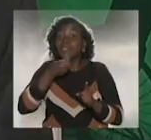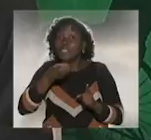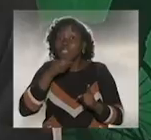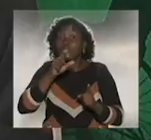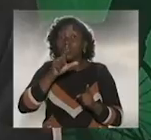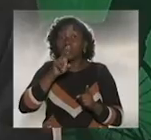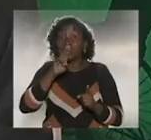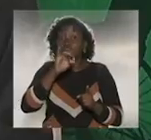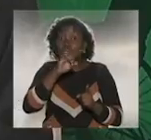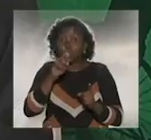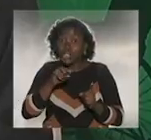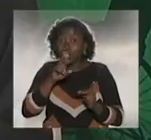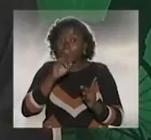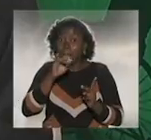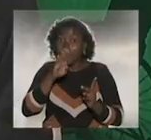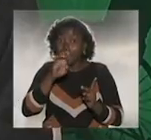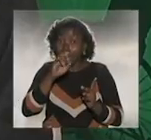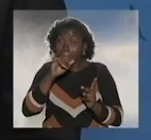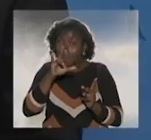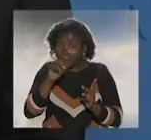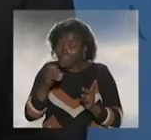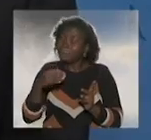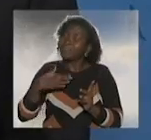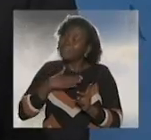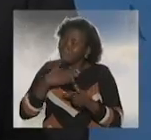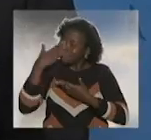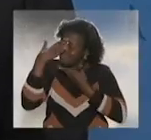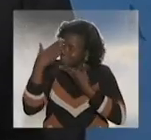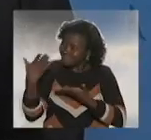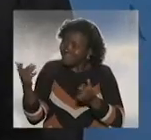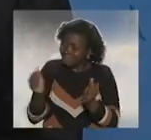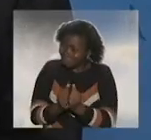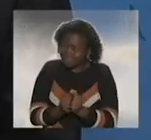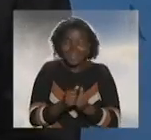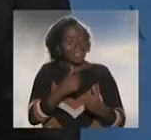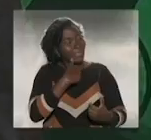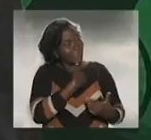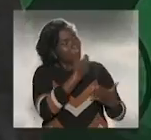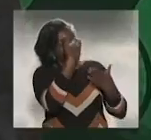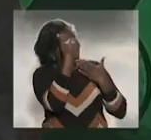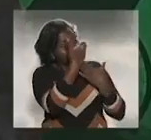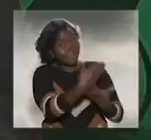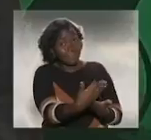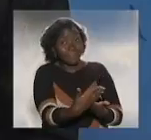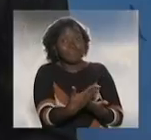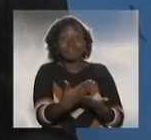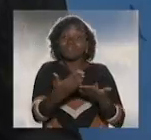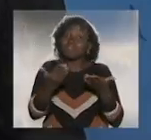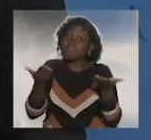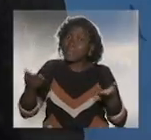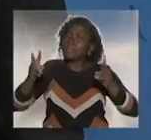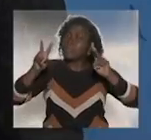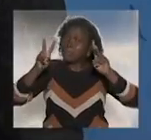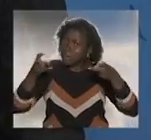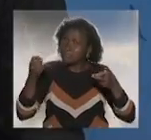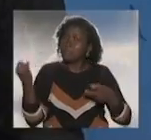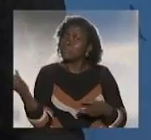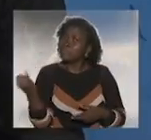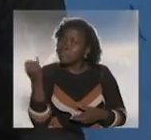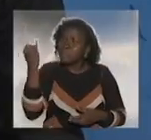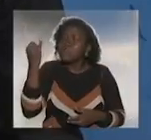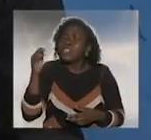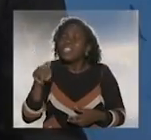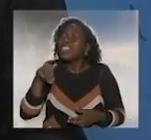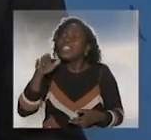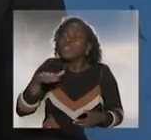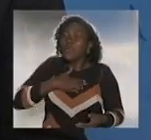jornalista Luiz Ribeiro, da Super Rádio Tupi. Luiz, obrigado mais uma vez estando aqui no Arena. Eu que agradeço, Rui. Bom, então é um tema importantíssimo,